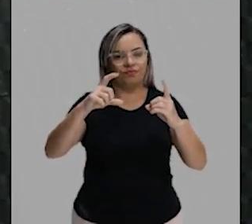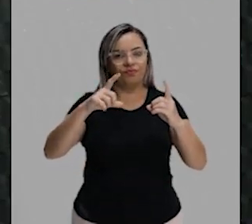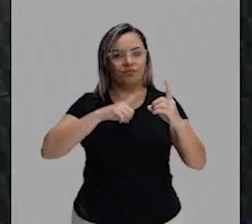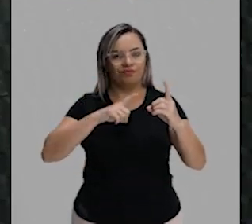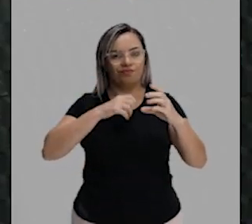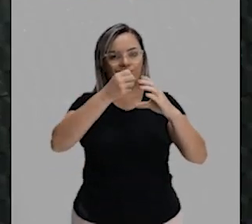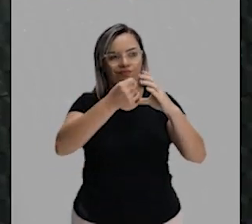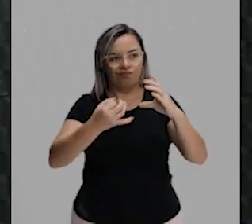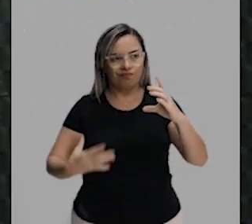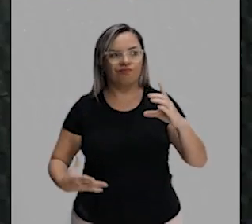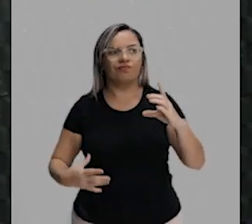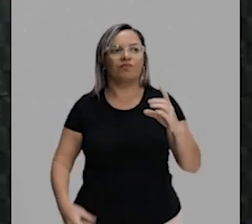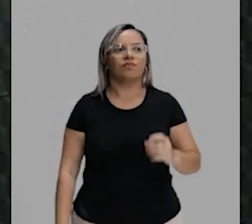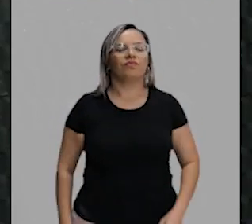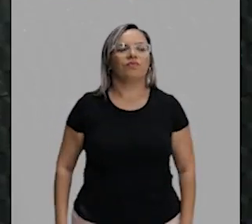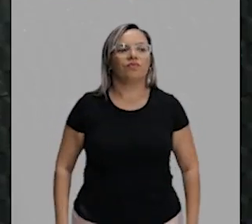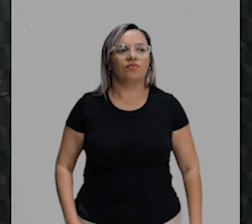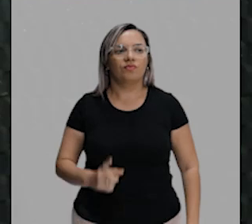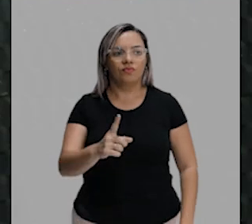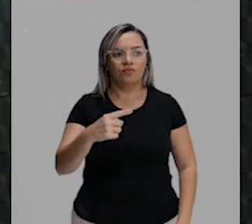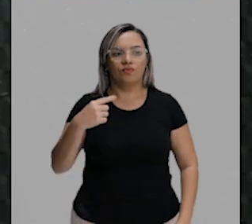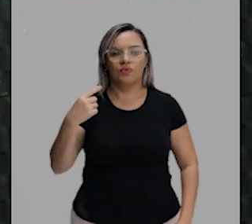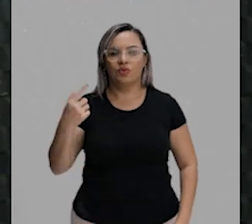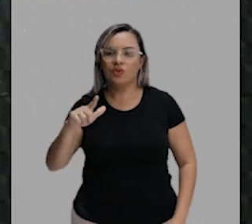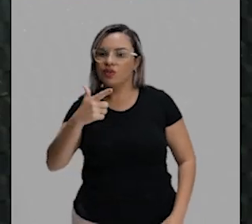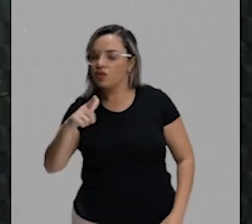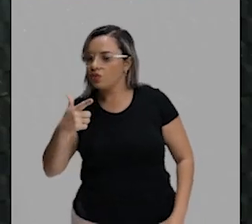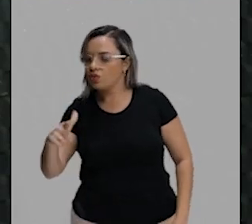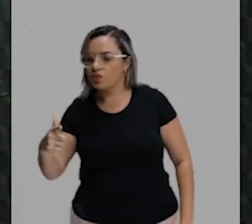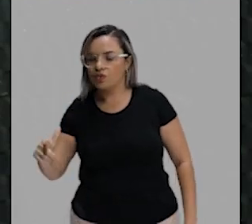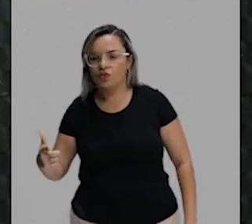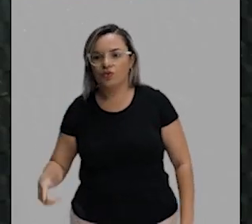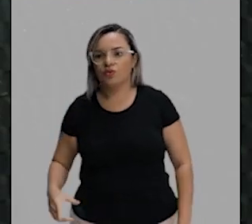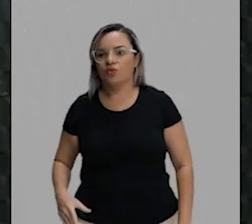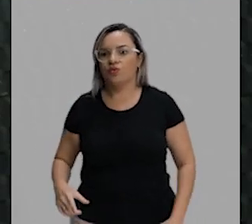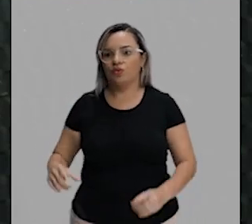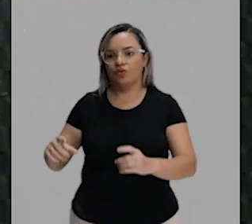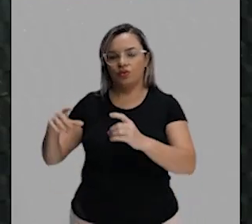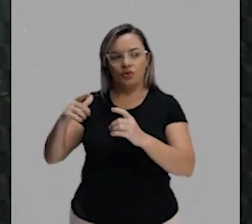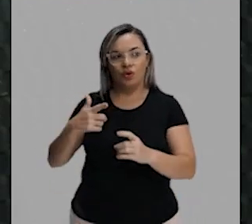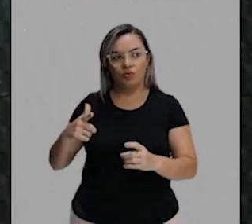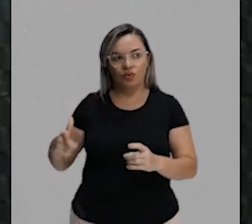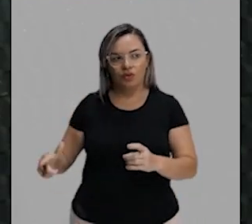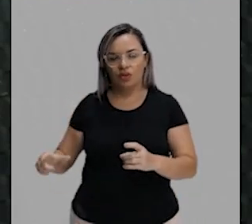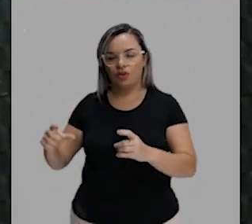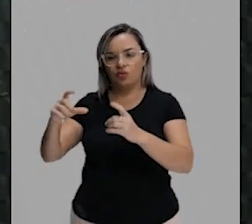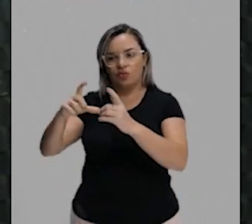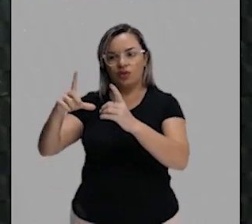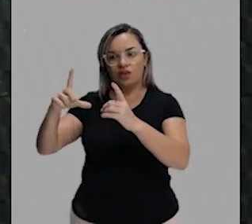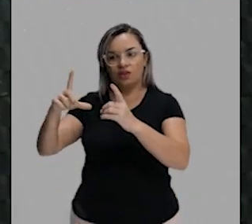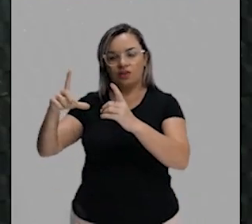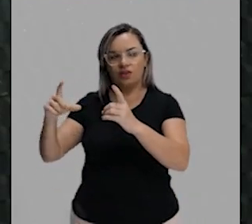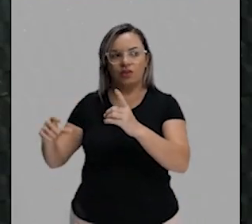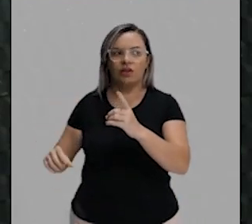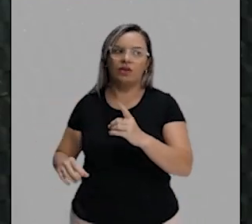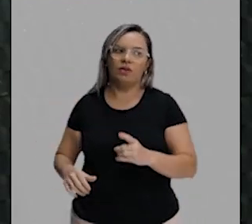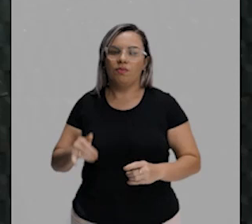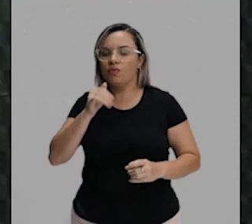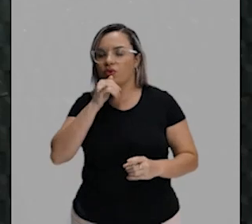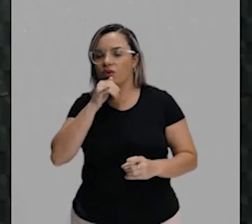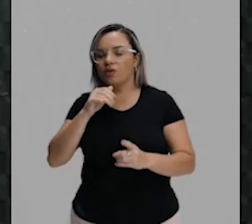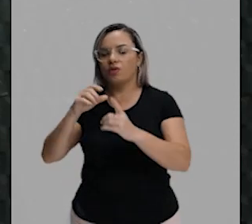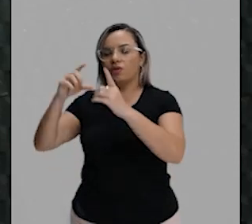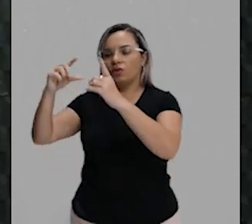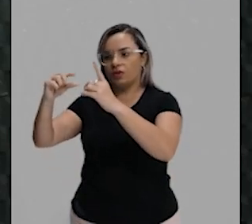certo? Beleza. Os indivíduos que não têm a presença do alelo dominante, eles vão